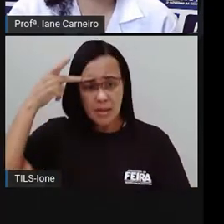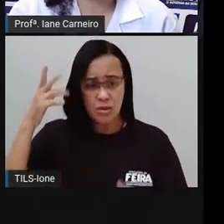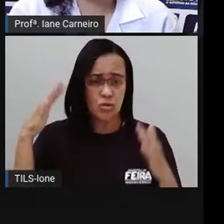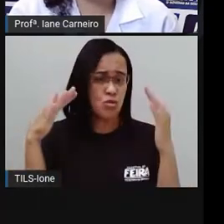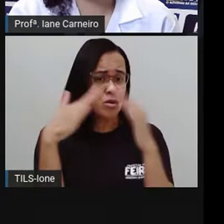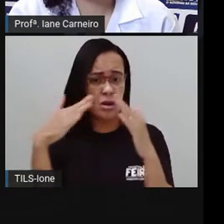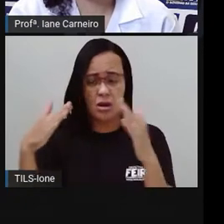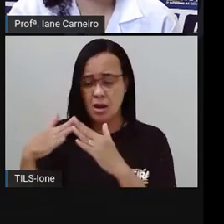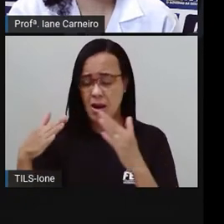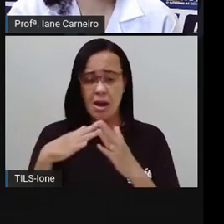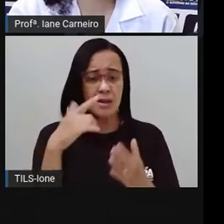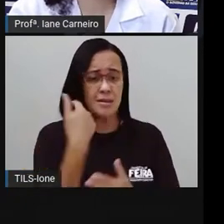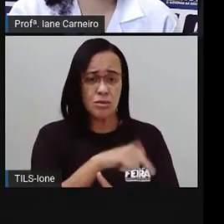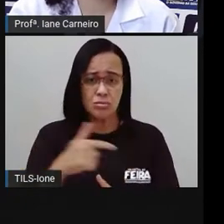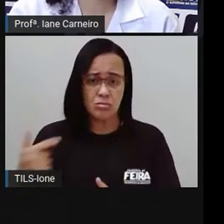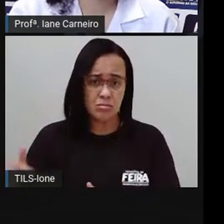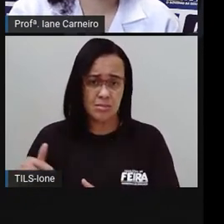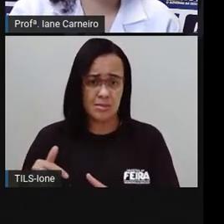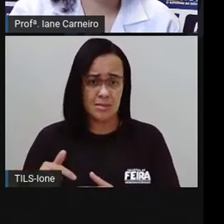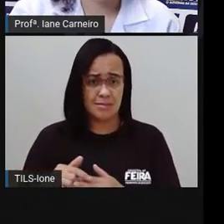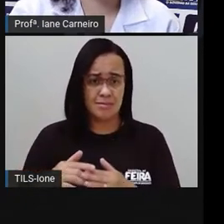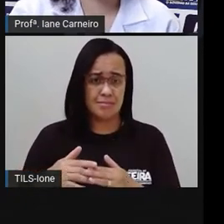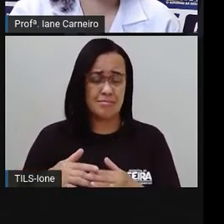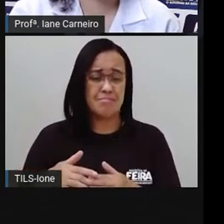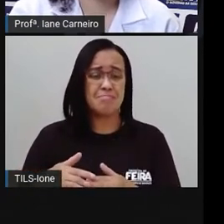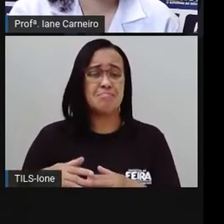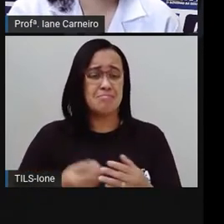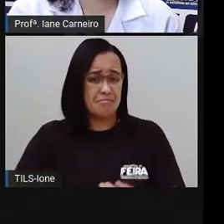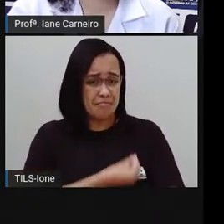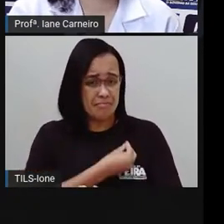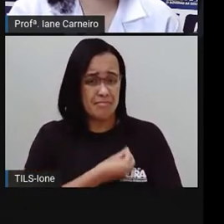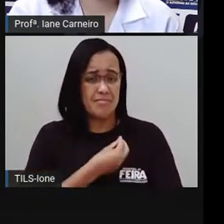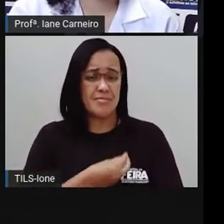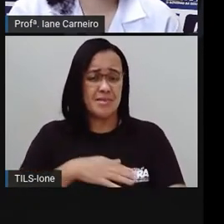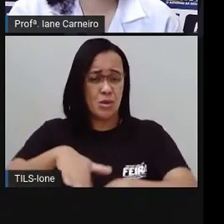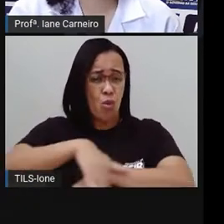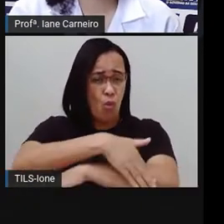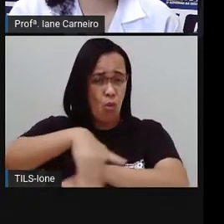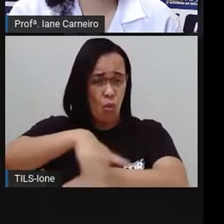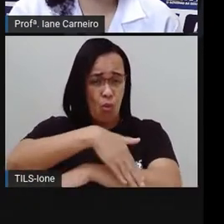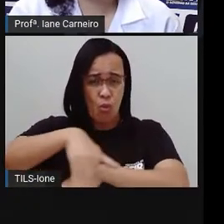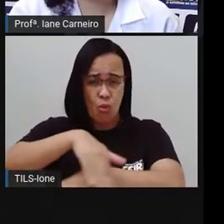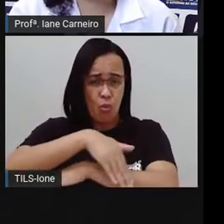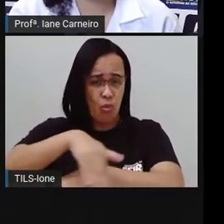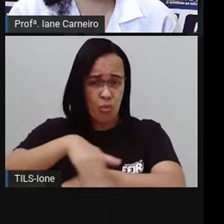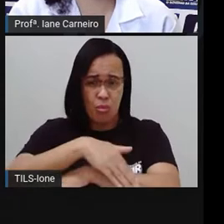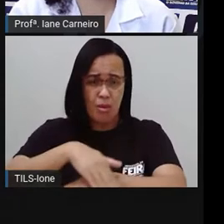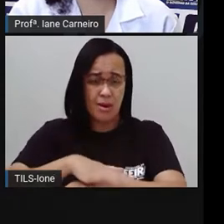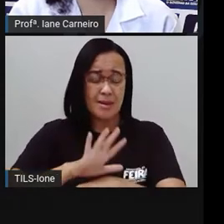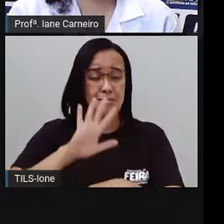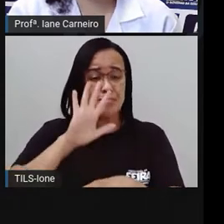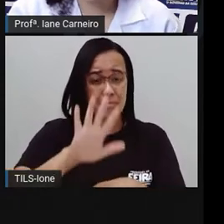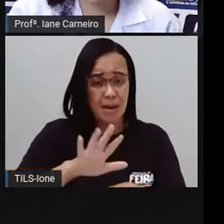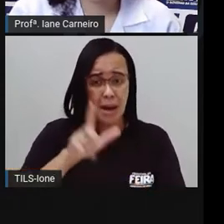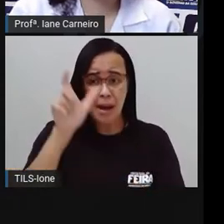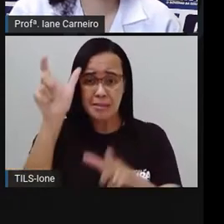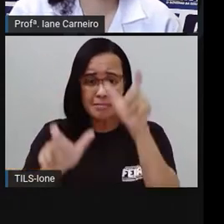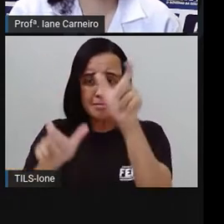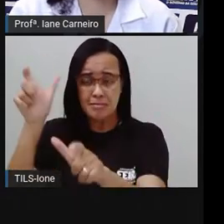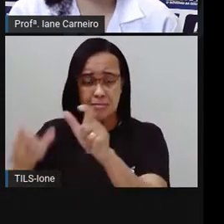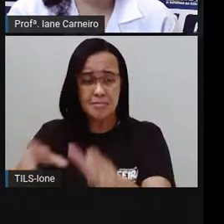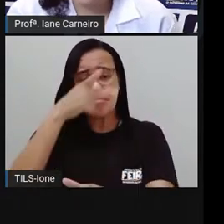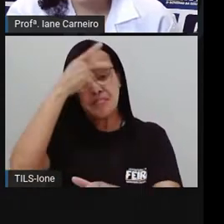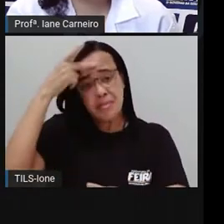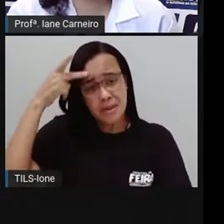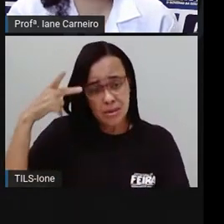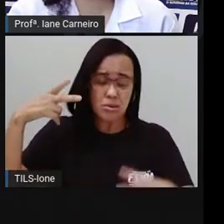de gente na rua, como se fosse papel. Gente tem que ter onde morar. Um canto,